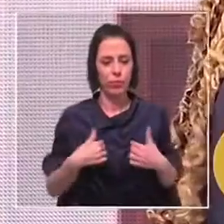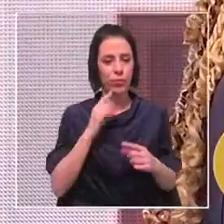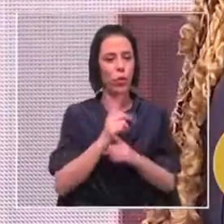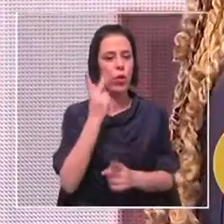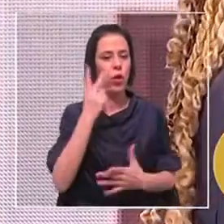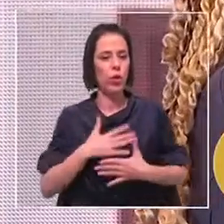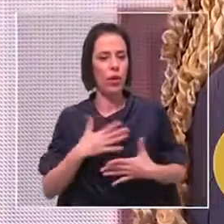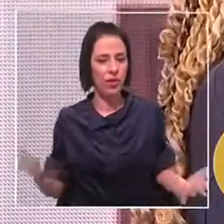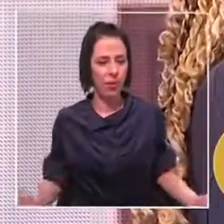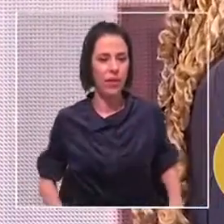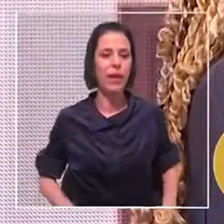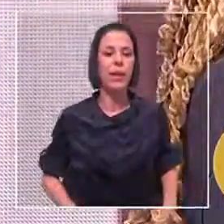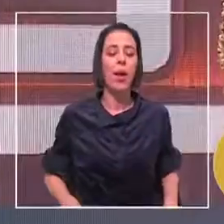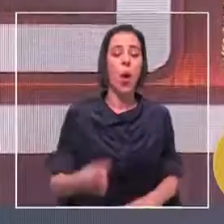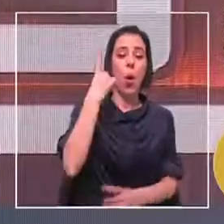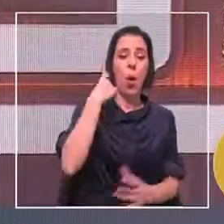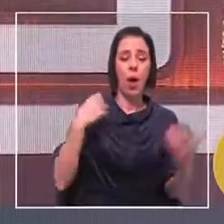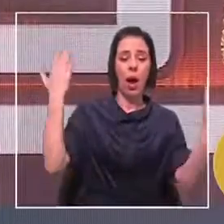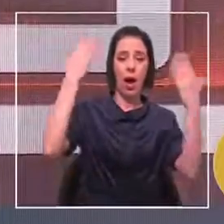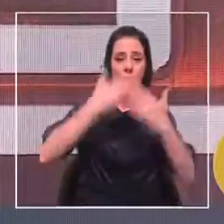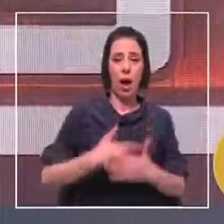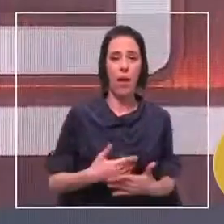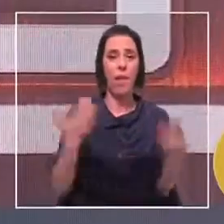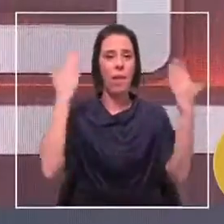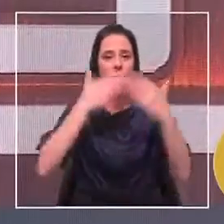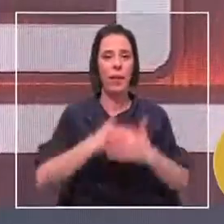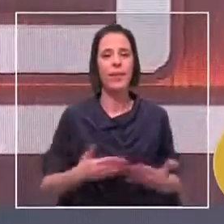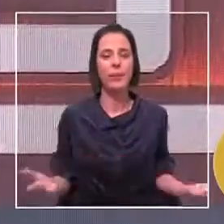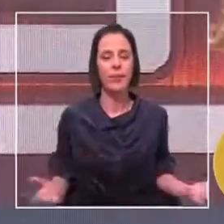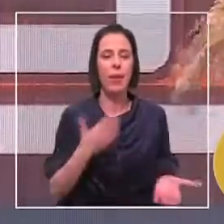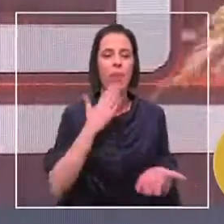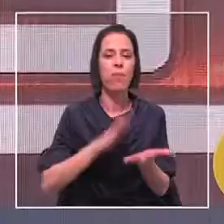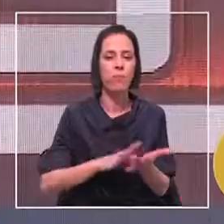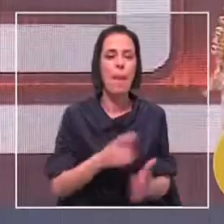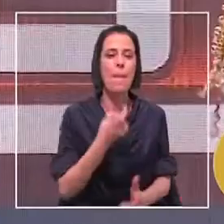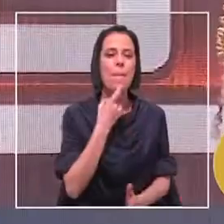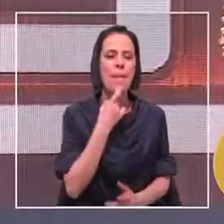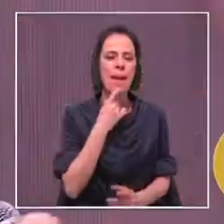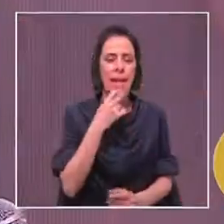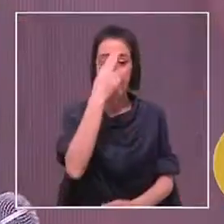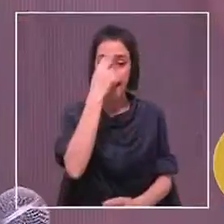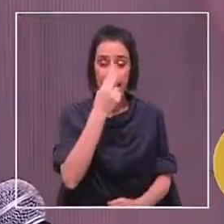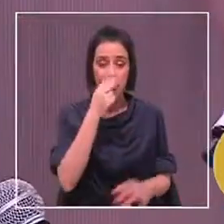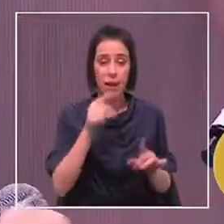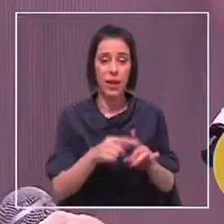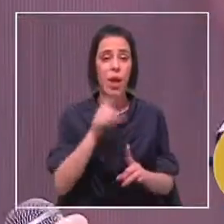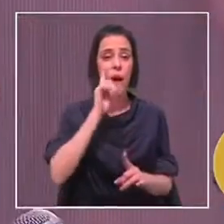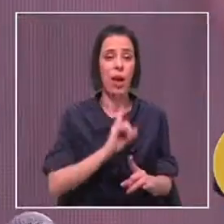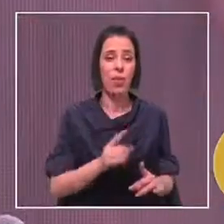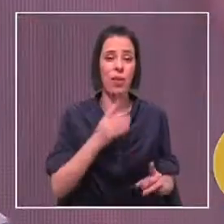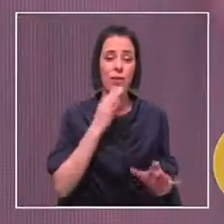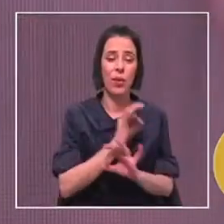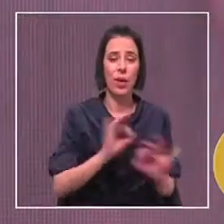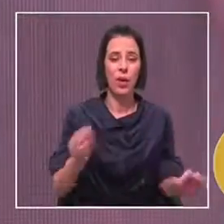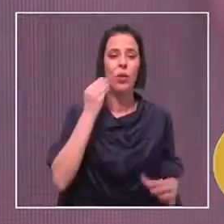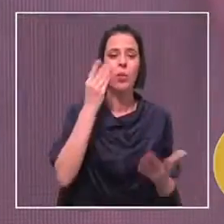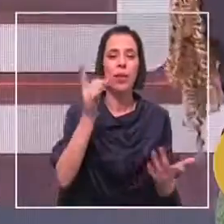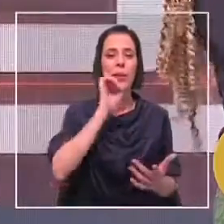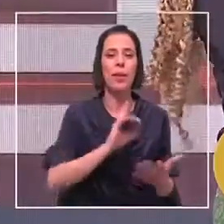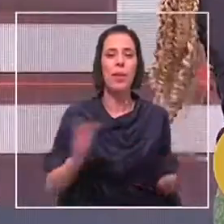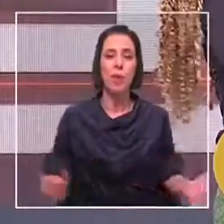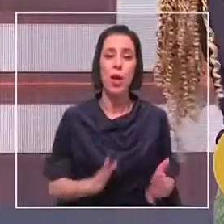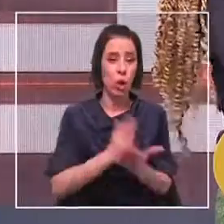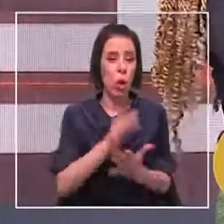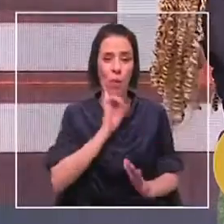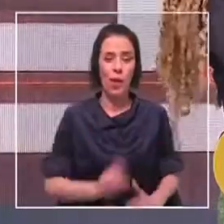a viver. Ontem à noite tive uma grande noite no restaurante Pedrinhas em Guimarães, as mulheres foram incríveis, um beijinho para elas. Portanto,